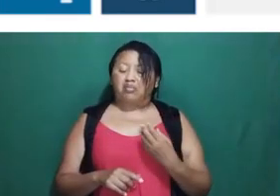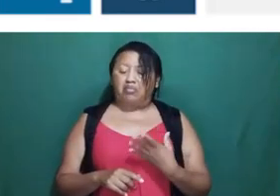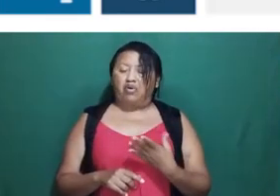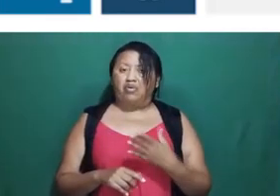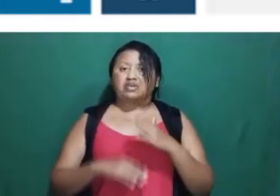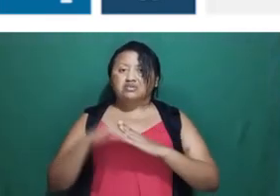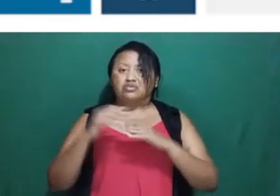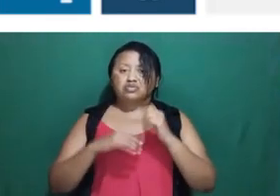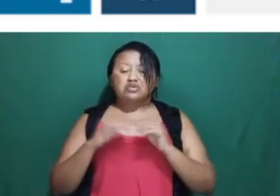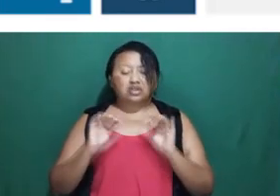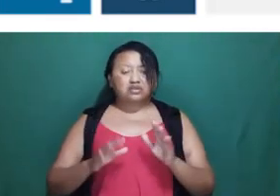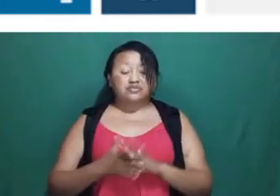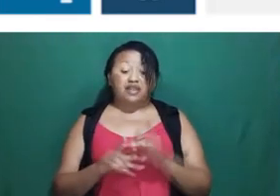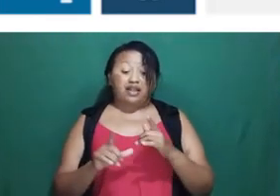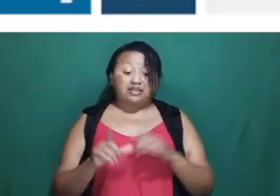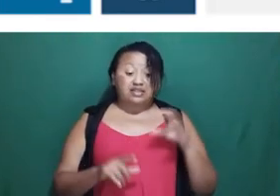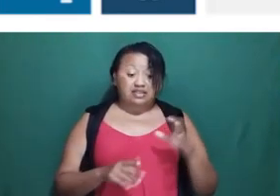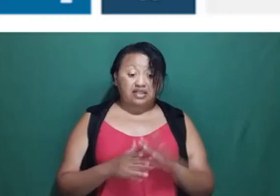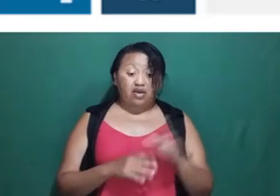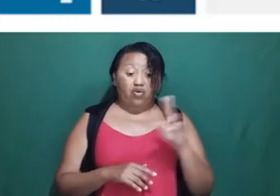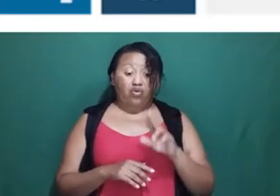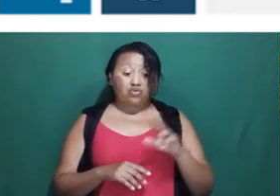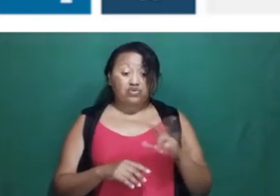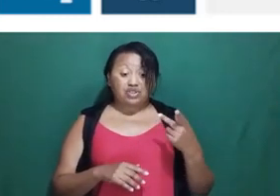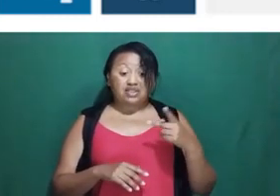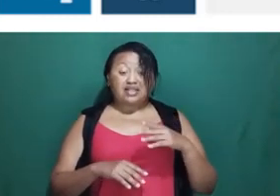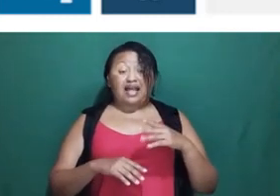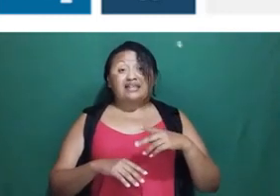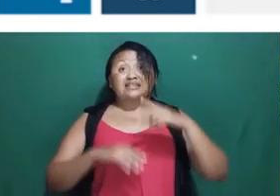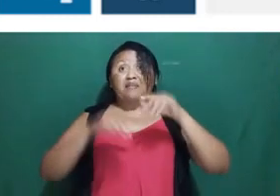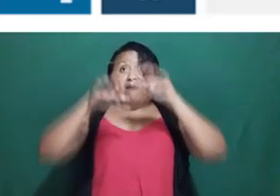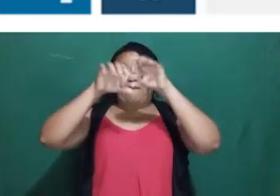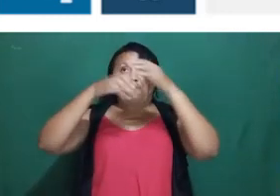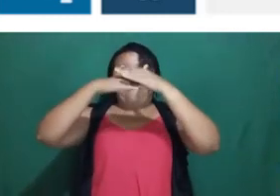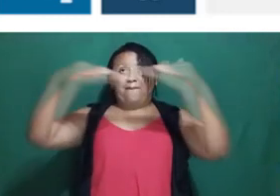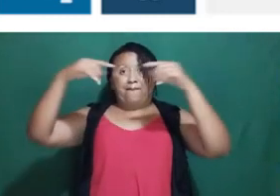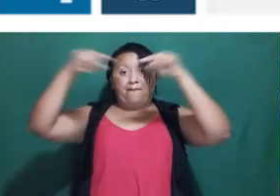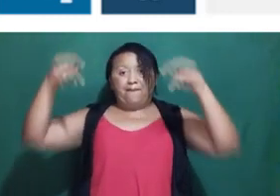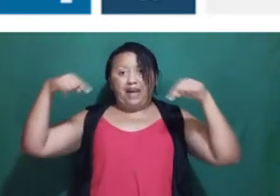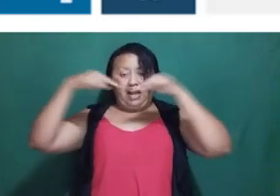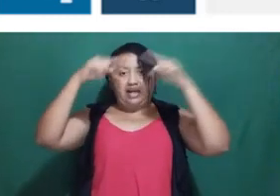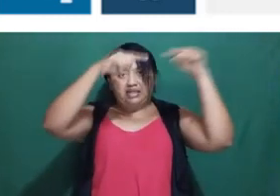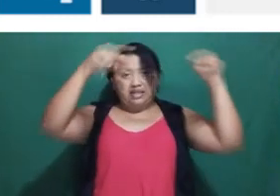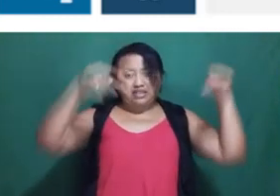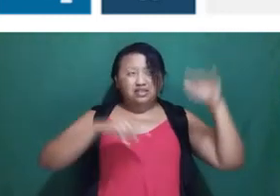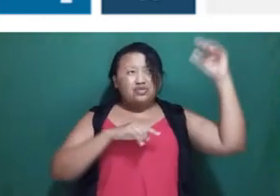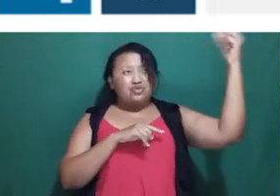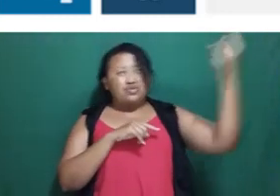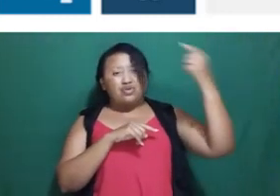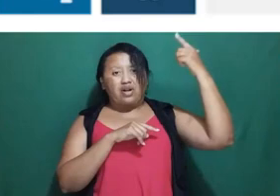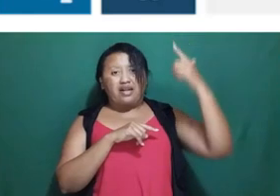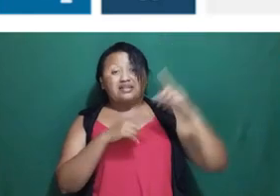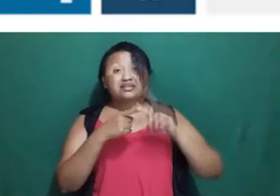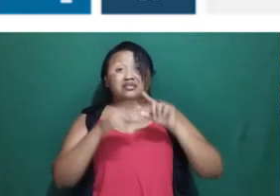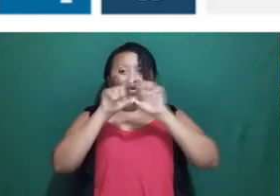ação para isso né letra C diz uso de placas de energia solar e turbinas eólicas né que se você